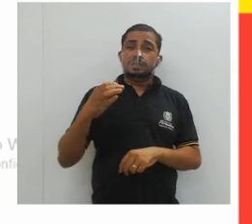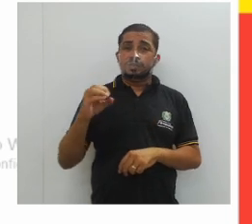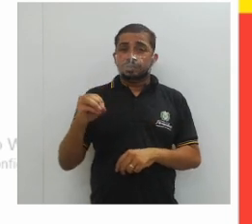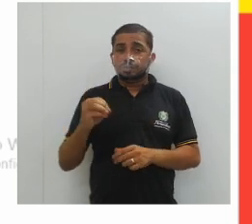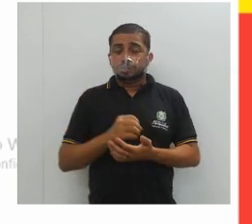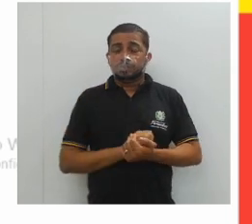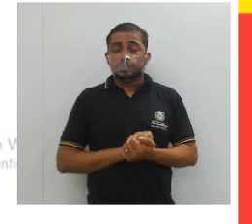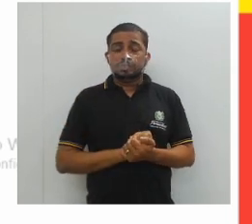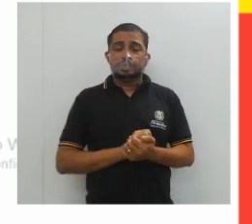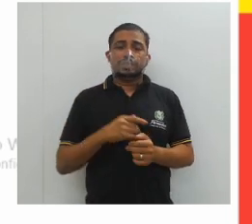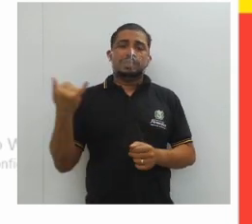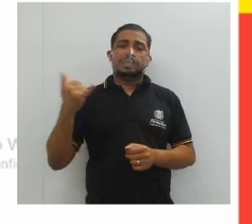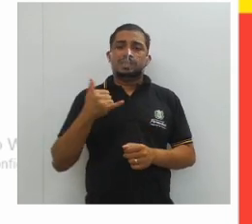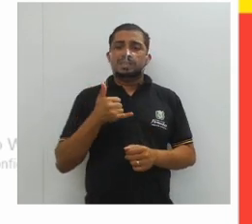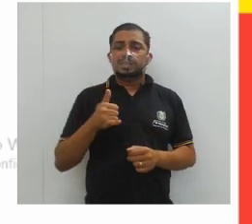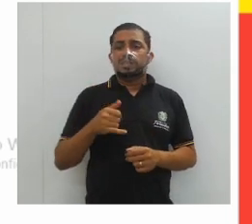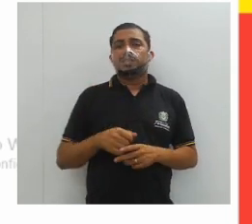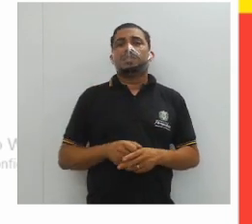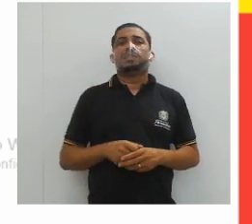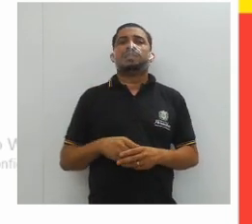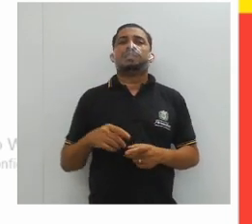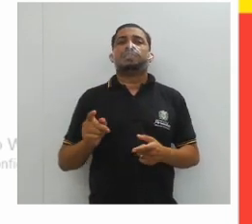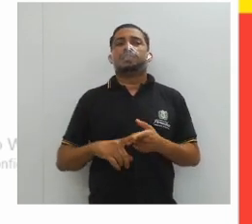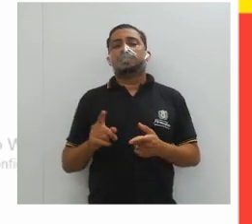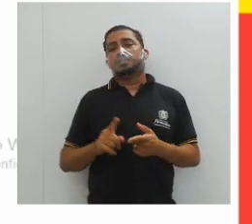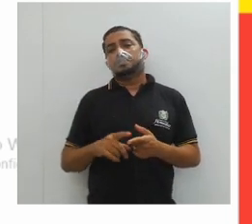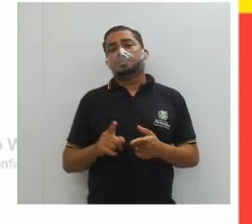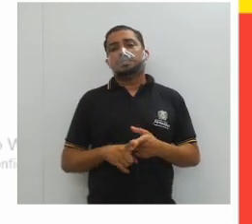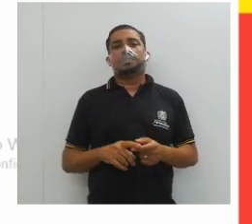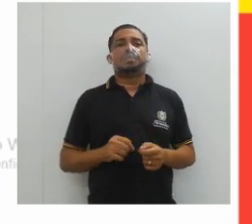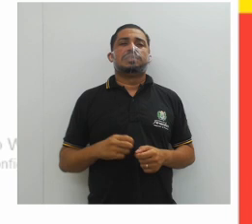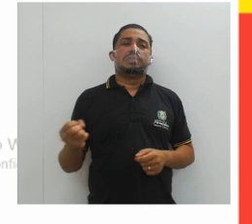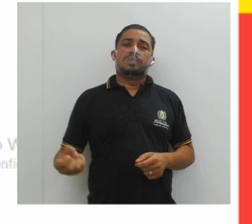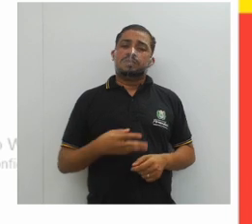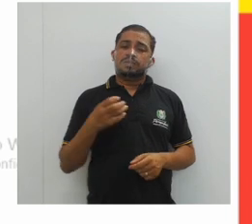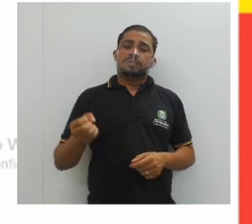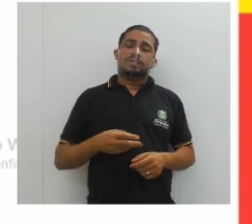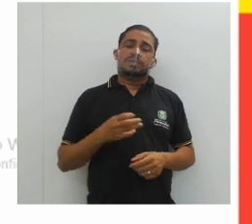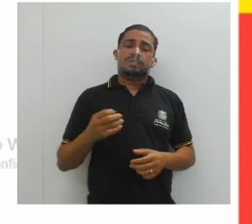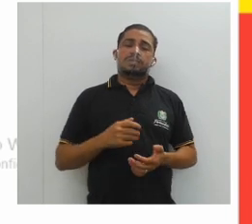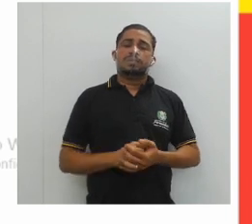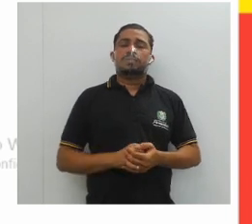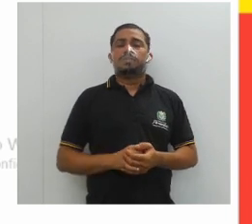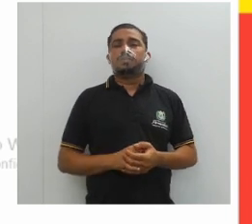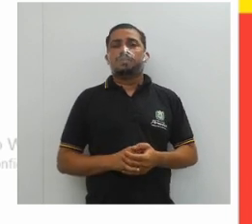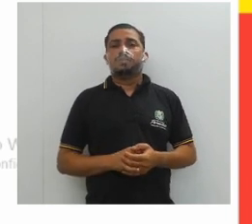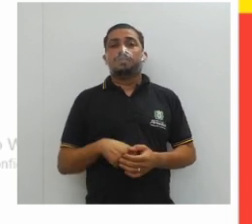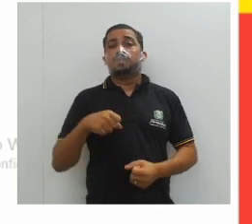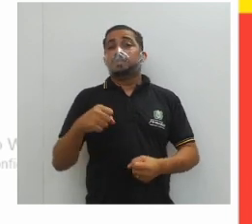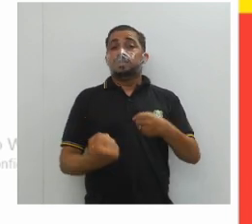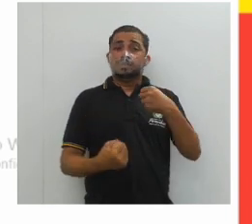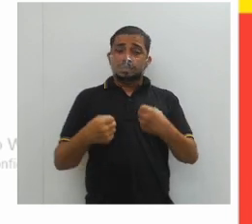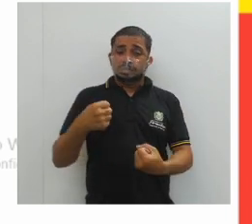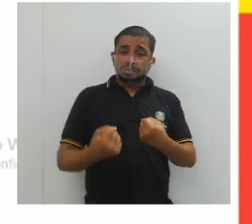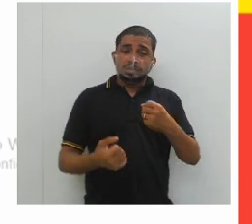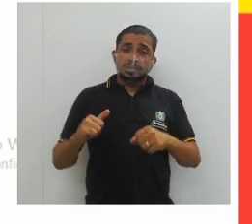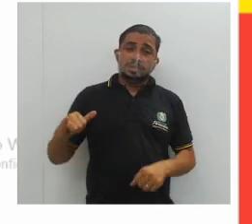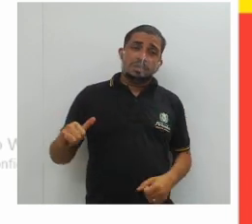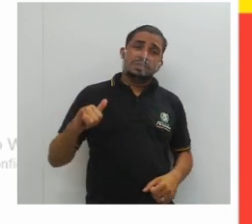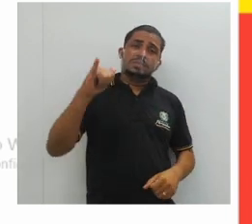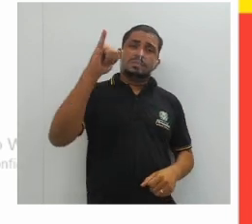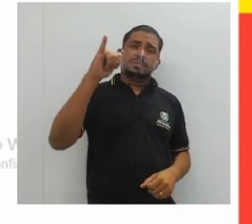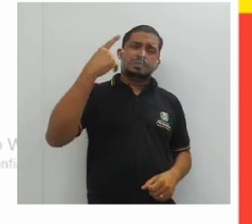né? A energia elétrica, né? A inovação na Segunda Revolução Industrial, o automóvel, o